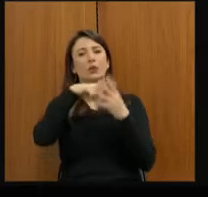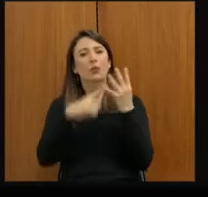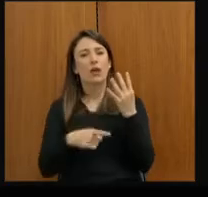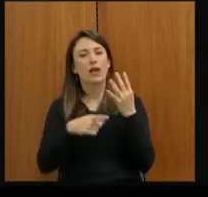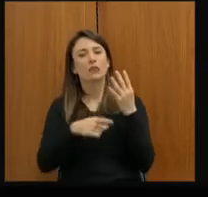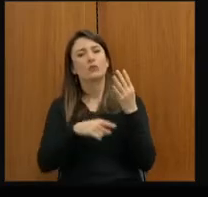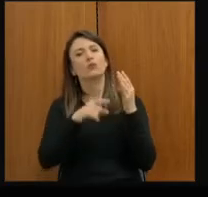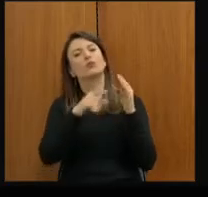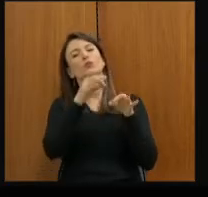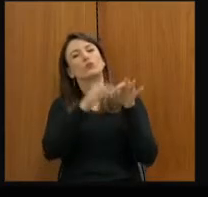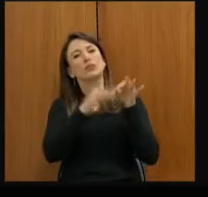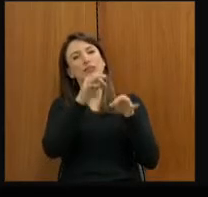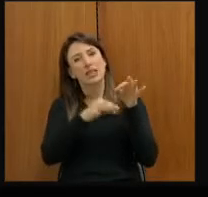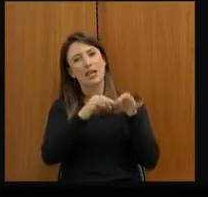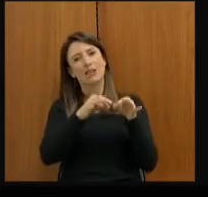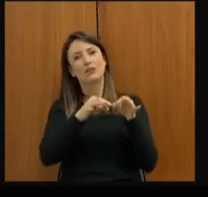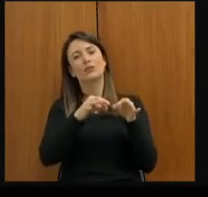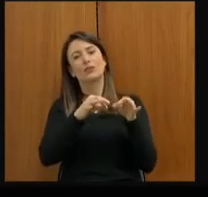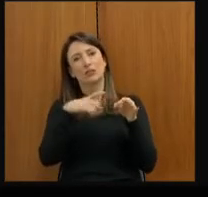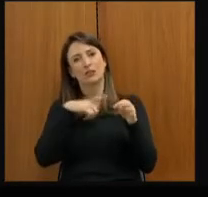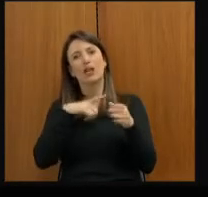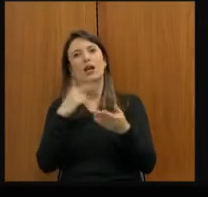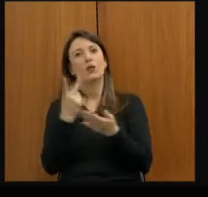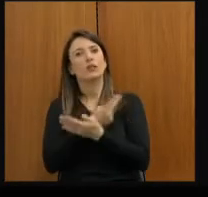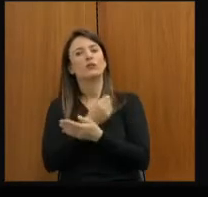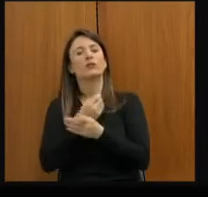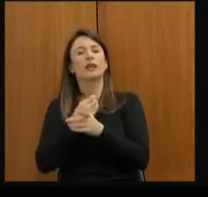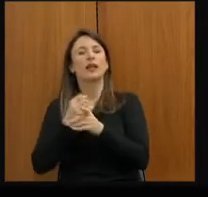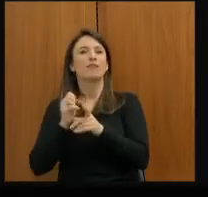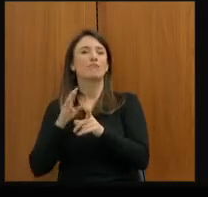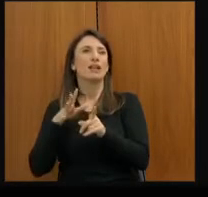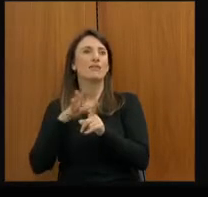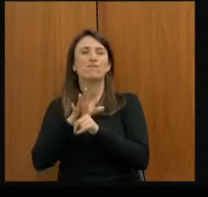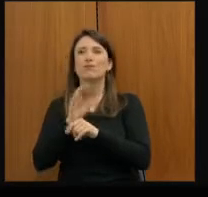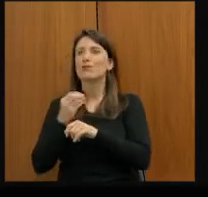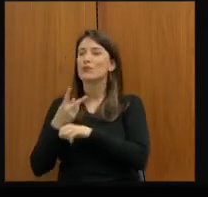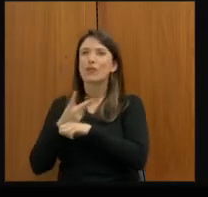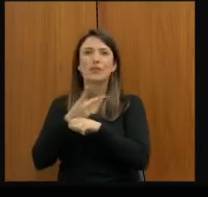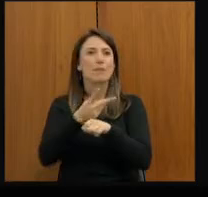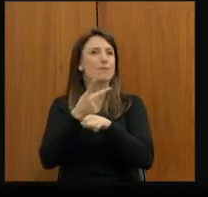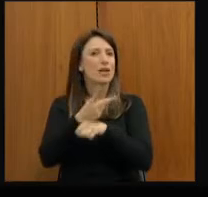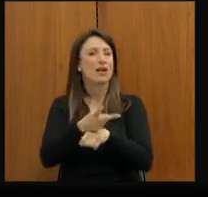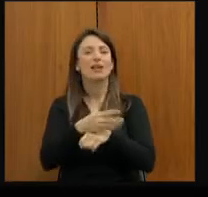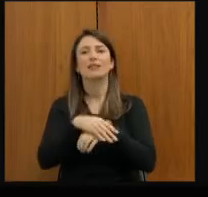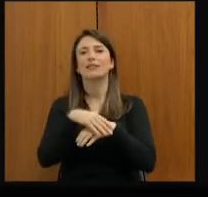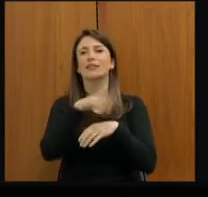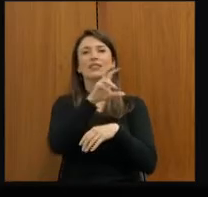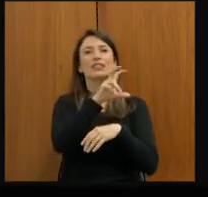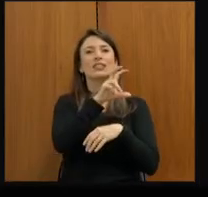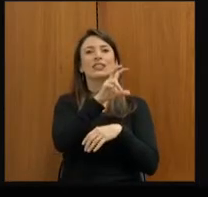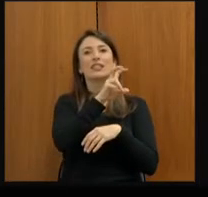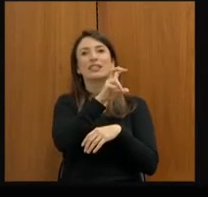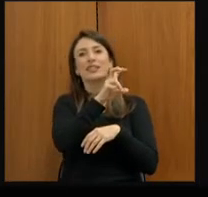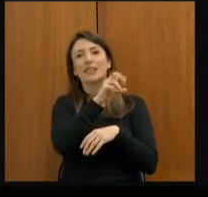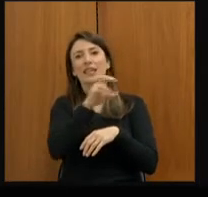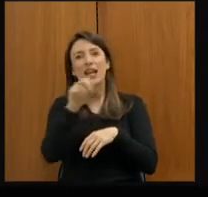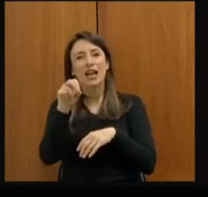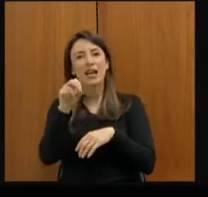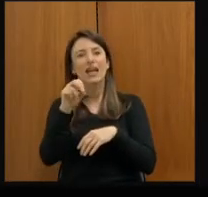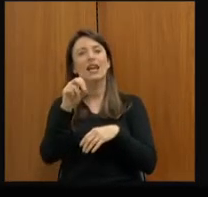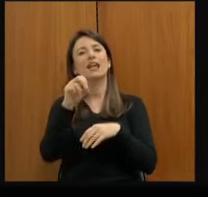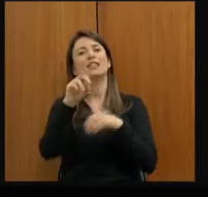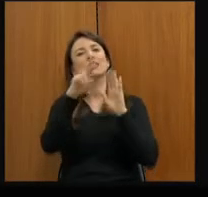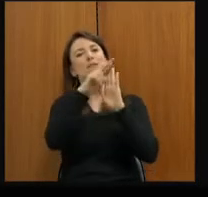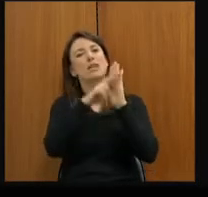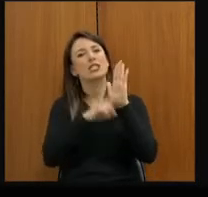demanda tem sido mais de 500 500 medidas protetivas por juízo